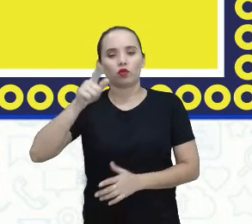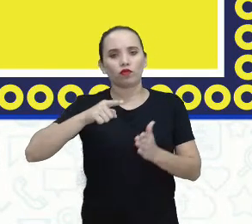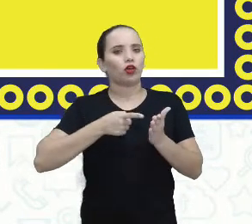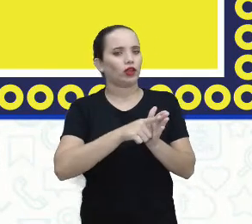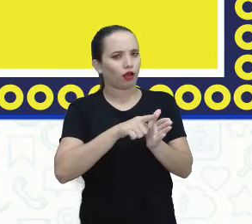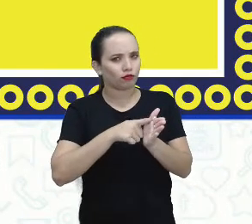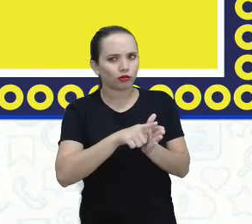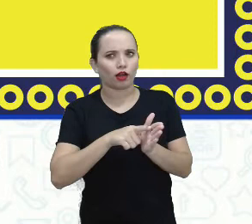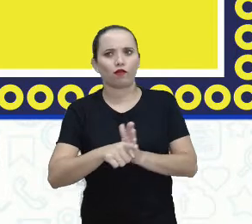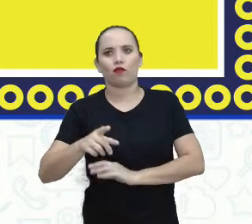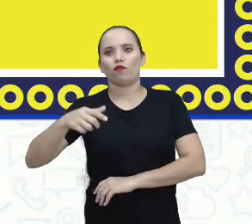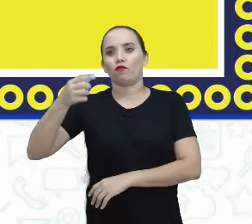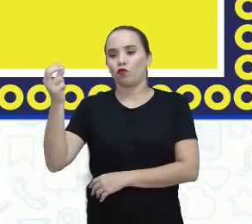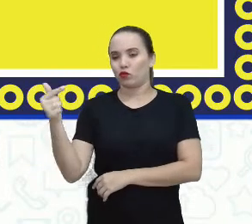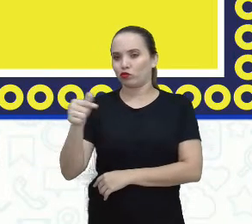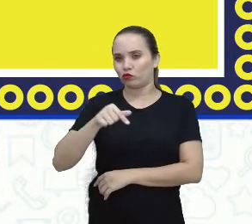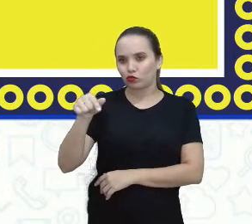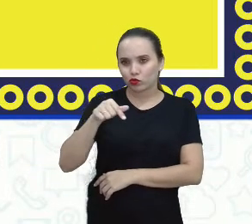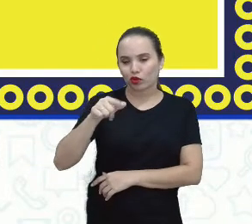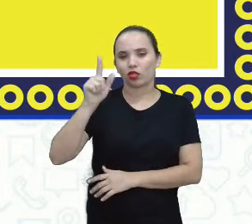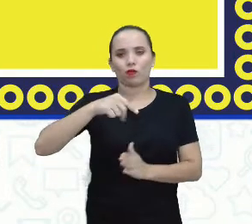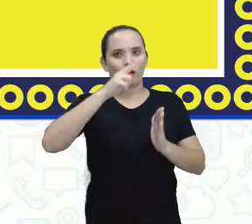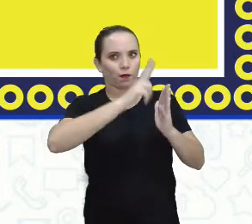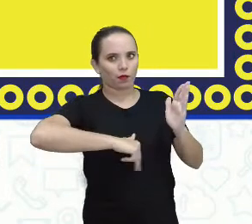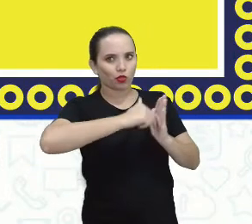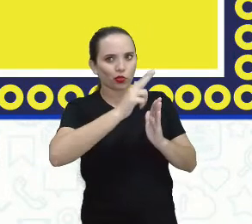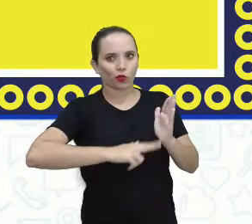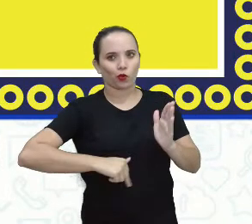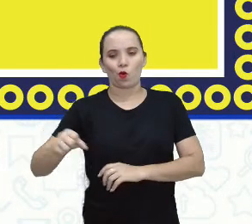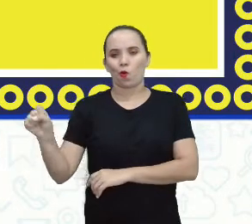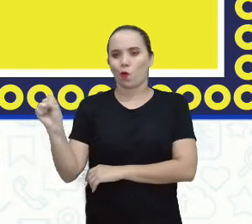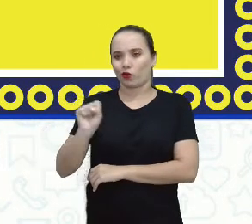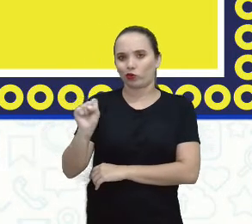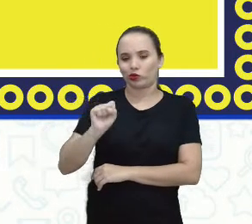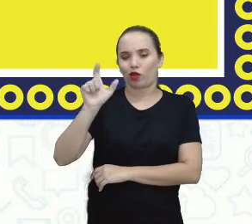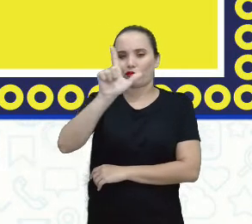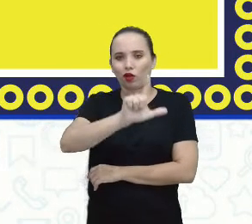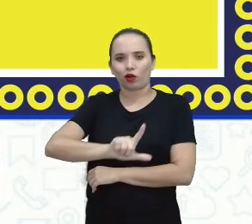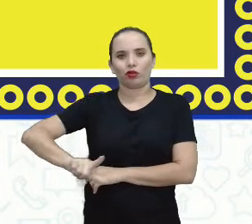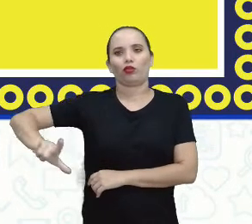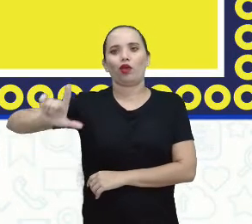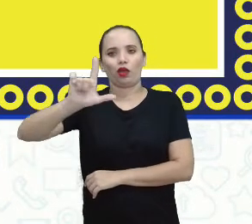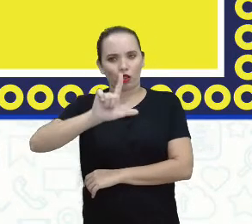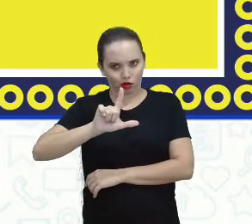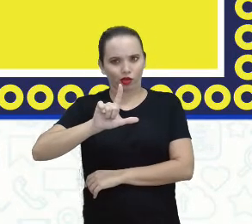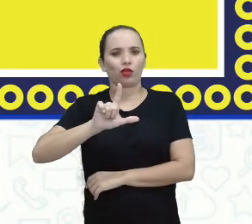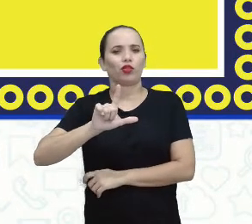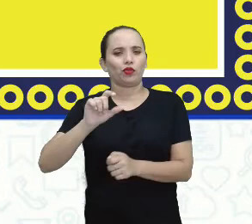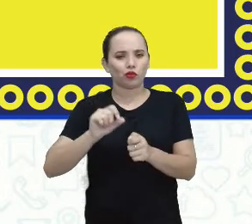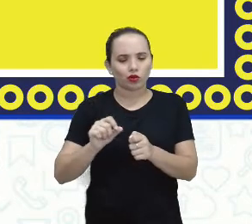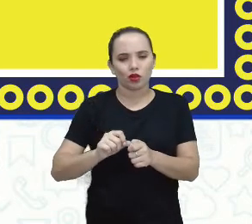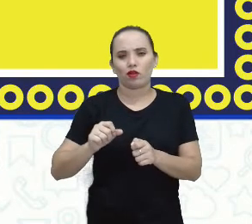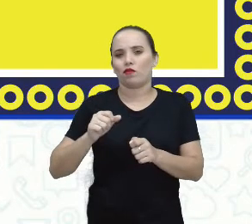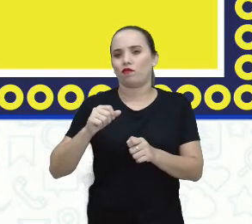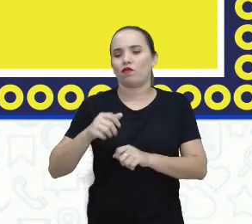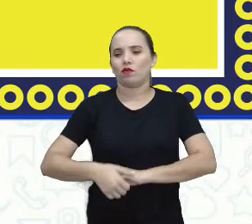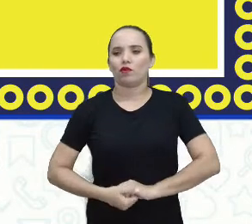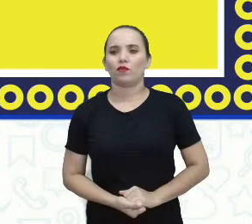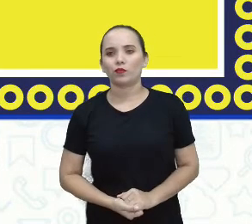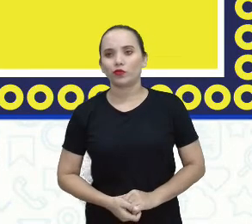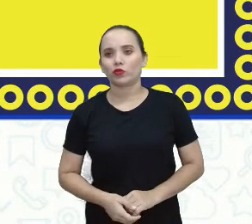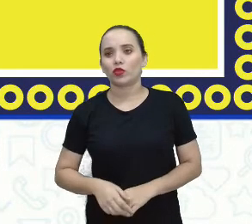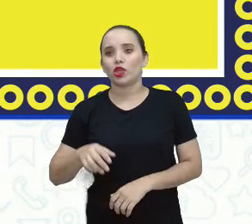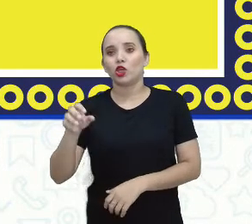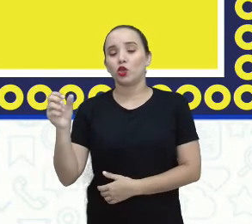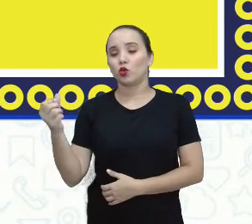Suassuna, que é um artista plástico, pintor. Ronaldo de Brito também, que fez o Baile do Menino Deus. E Hermilo